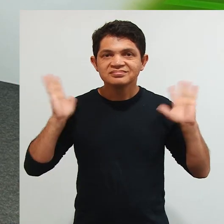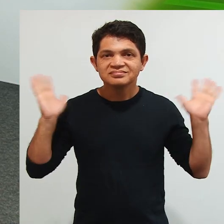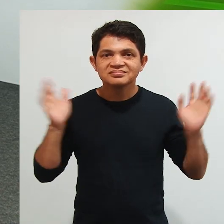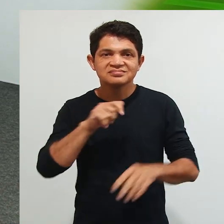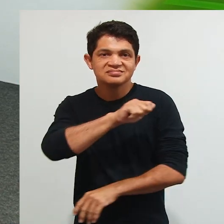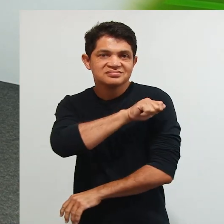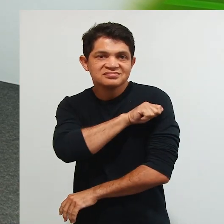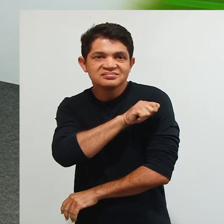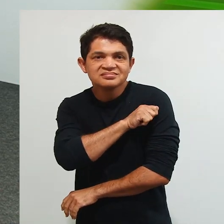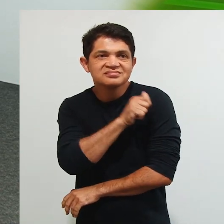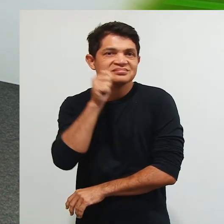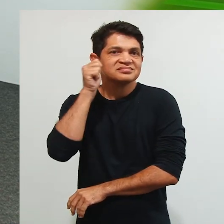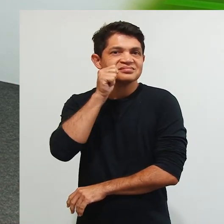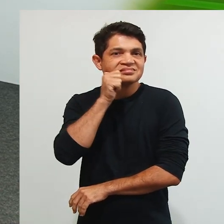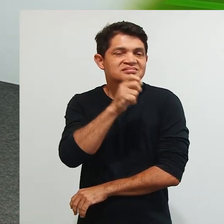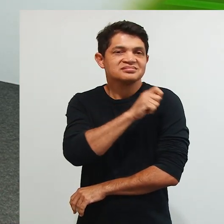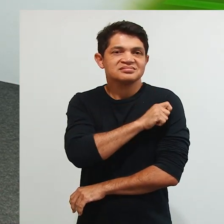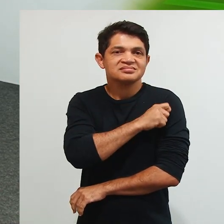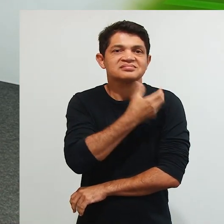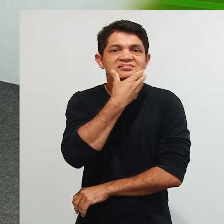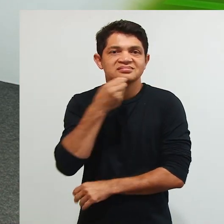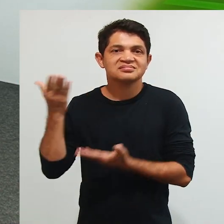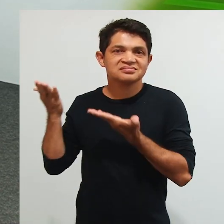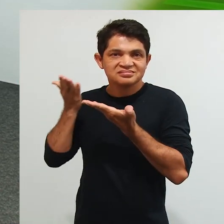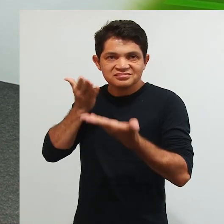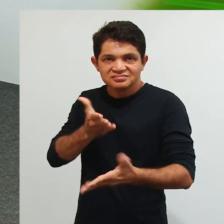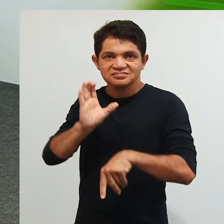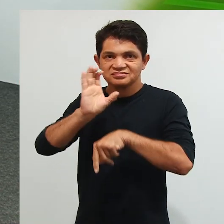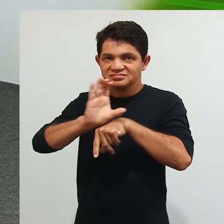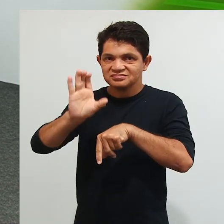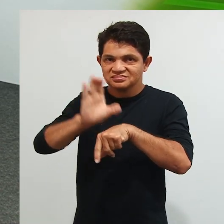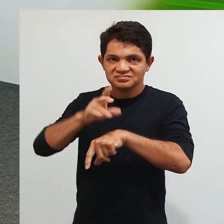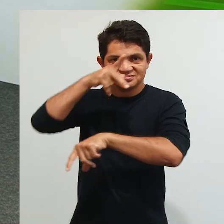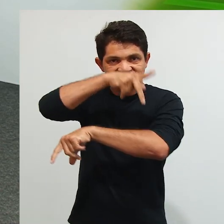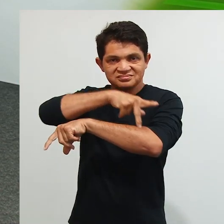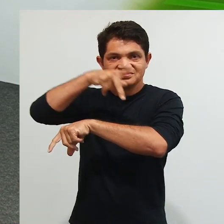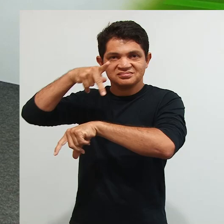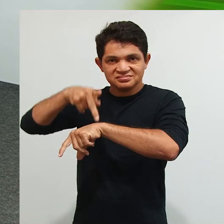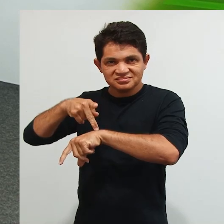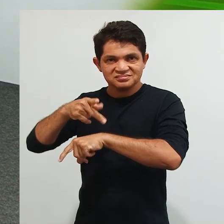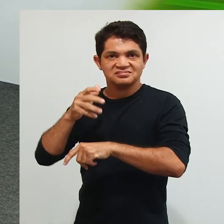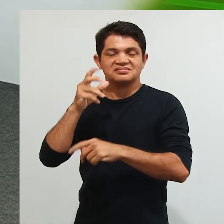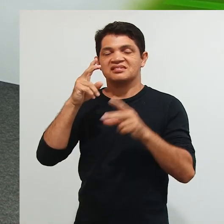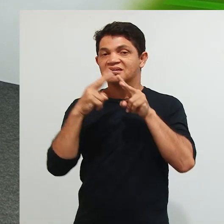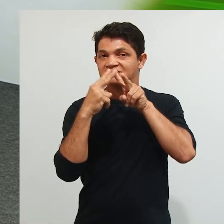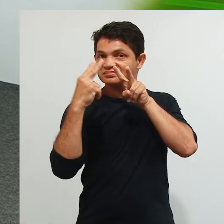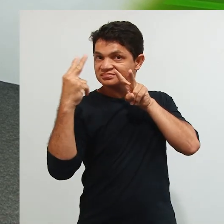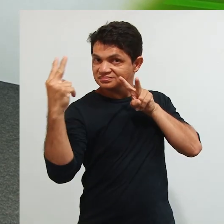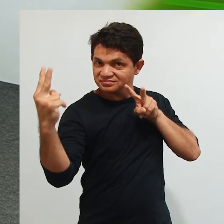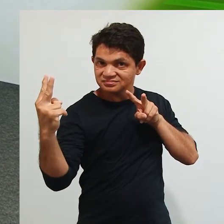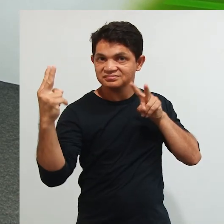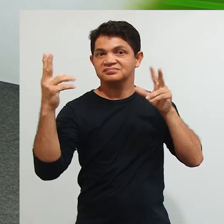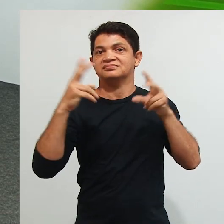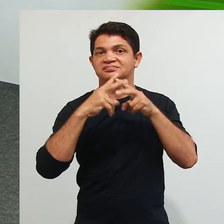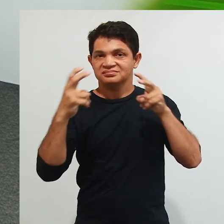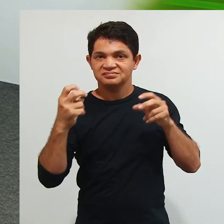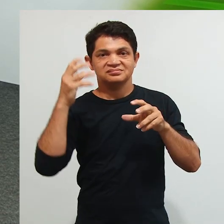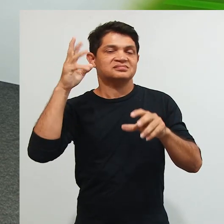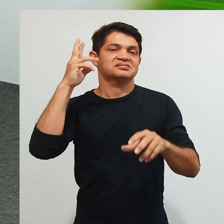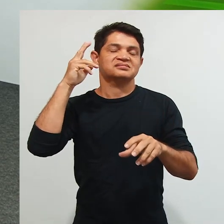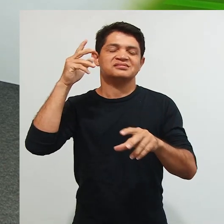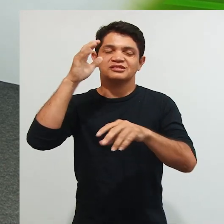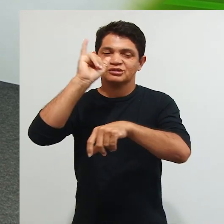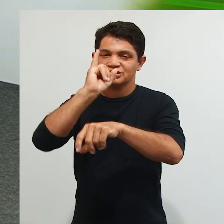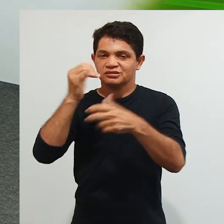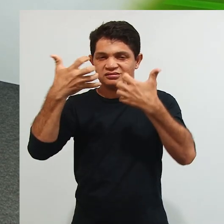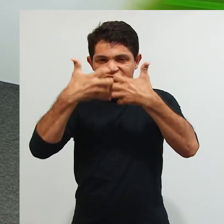Olá, aluno, aluna. Seja bem-vindo ao curso de Pedagogia EAD do Instituto Federal de